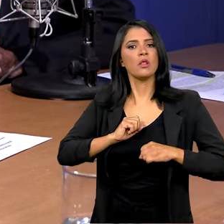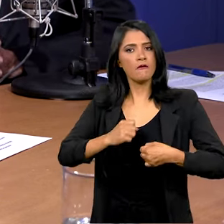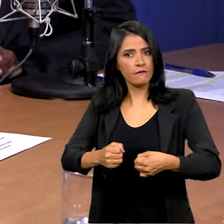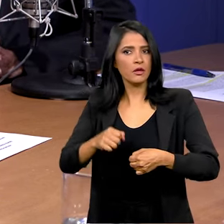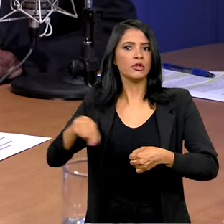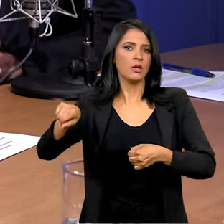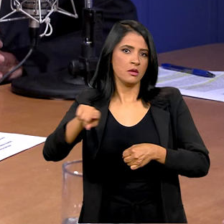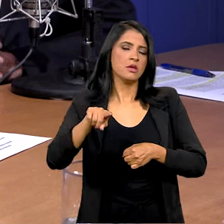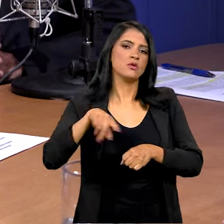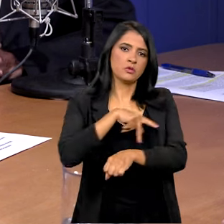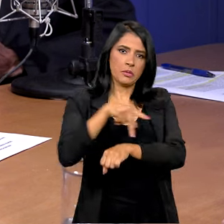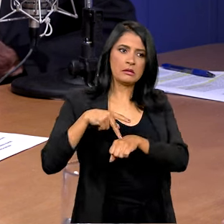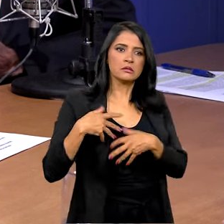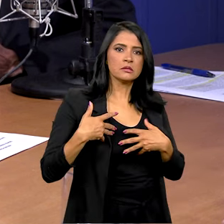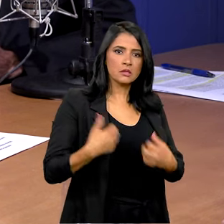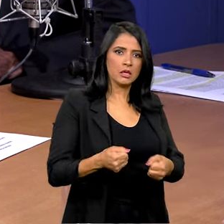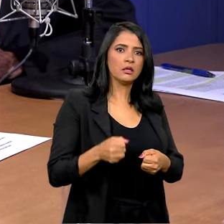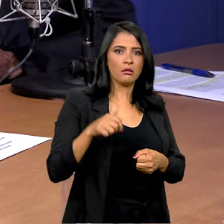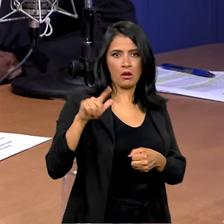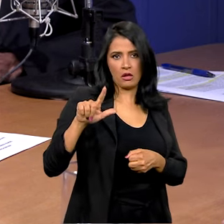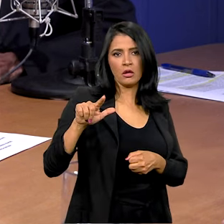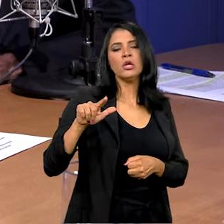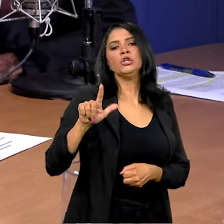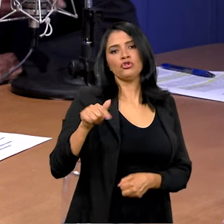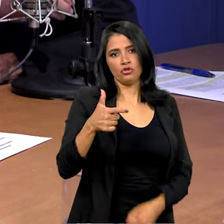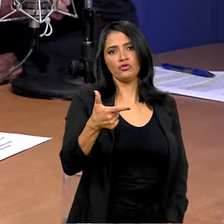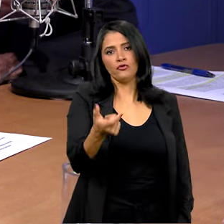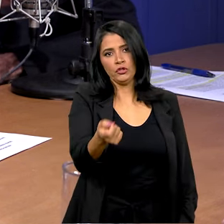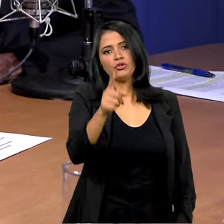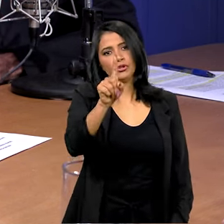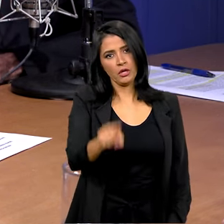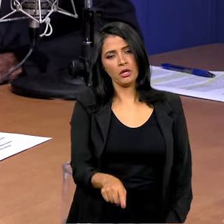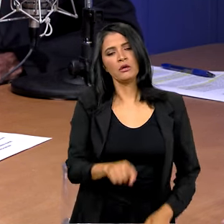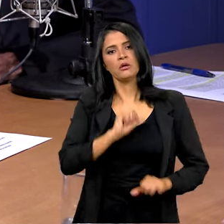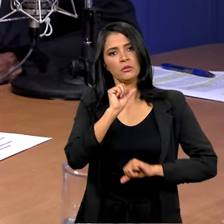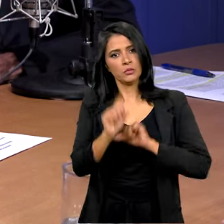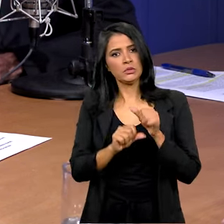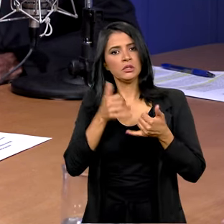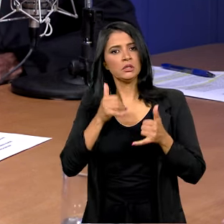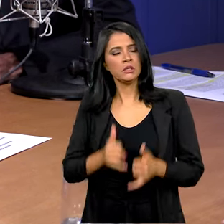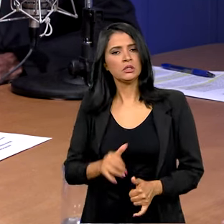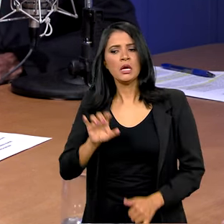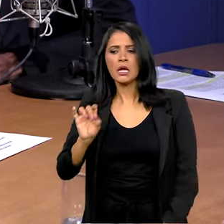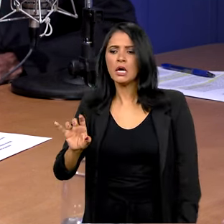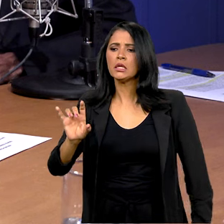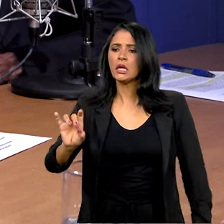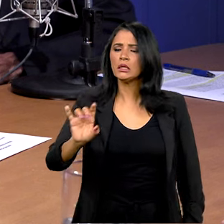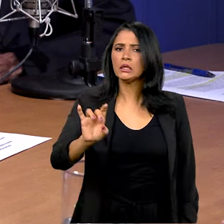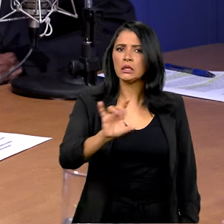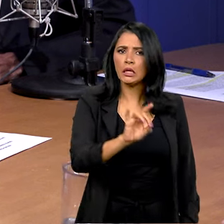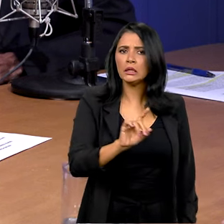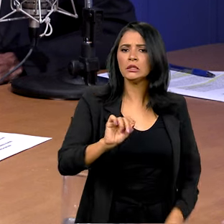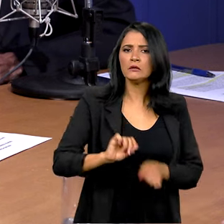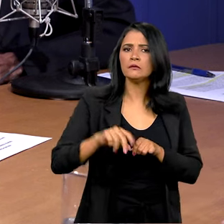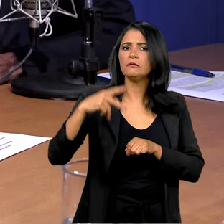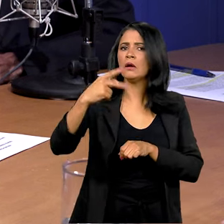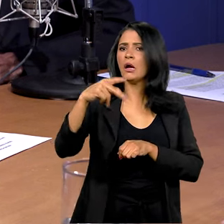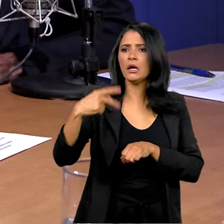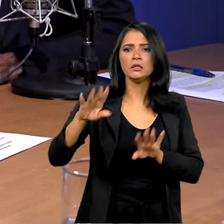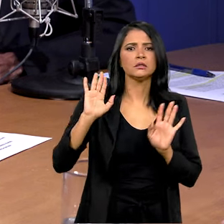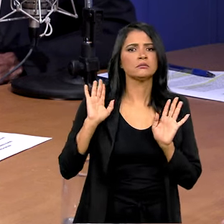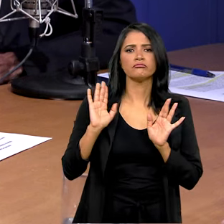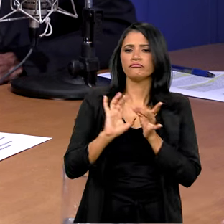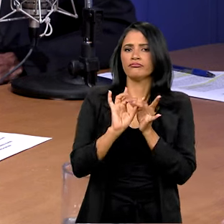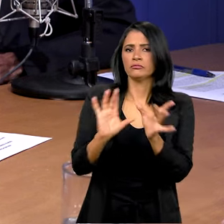aceito pelos países do G20 é uma transição energética onde cada um faz fará a sua